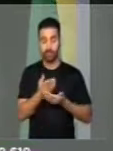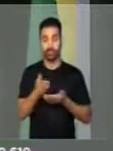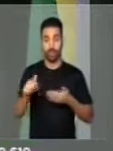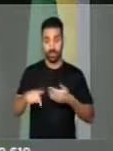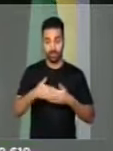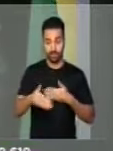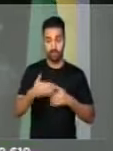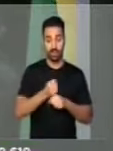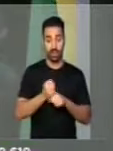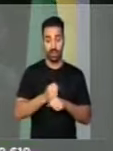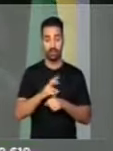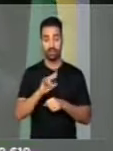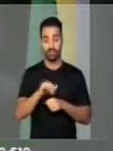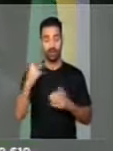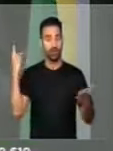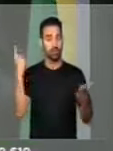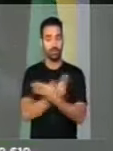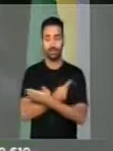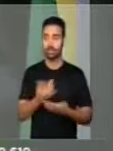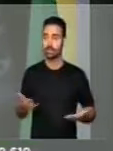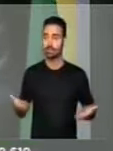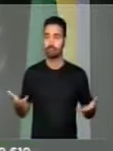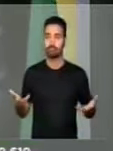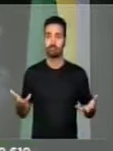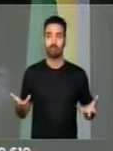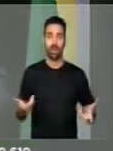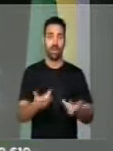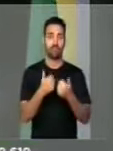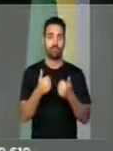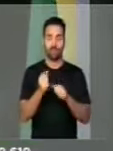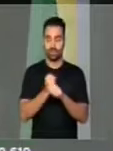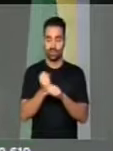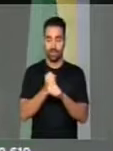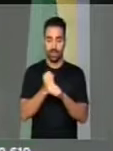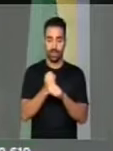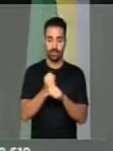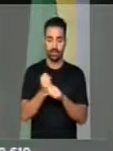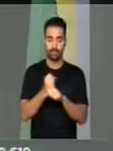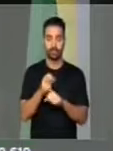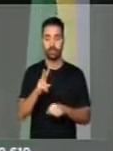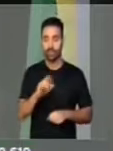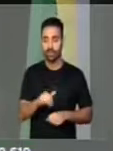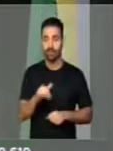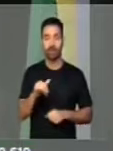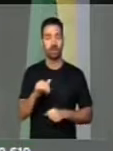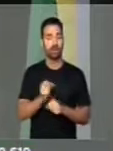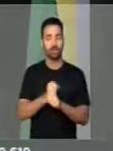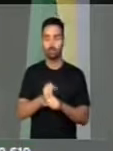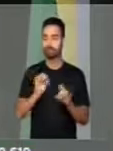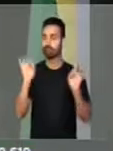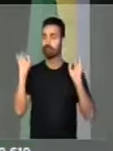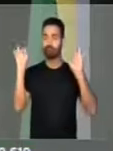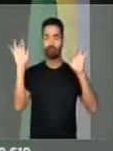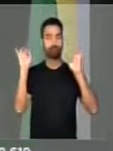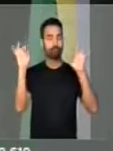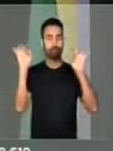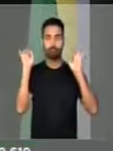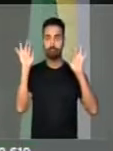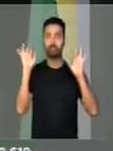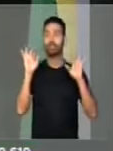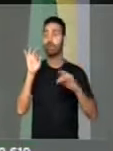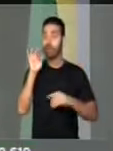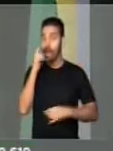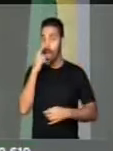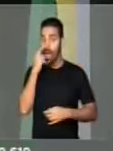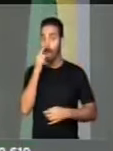ano vai ser algo extraordinário. Esse ano de jubileu será um ano extraordinário. Estejamos atentos ao mover